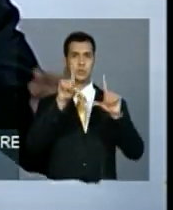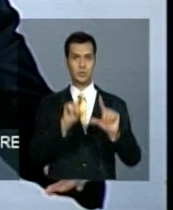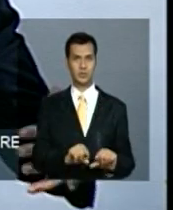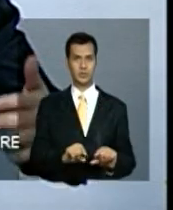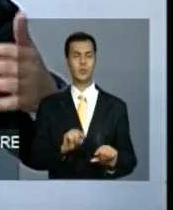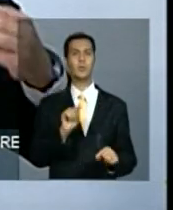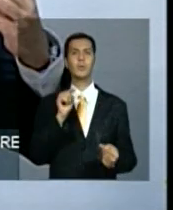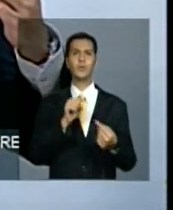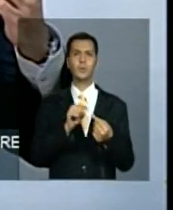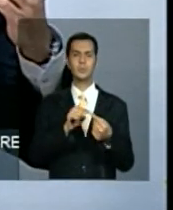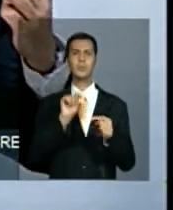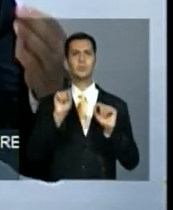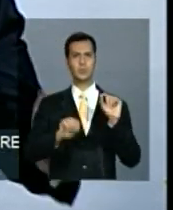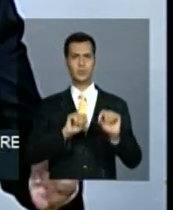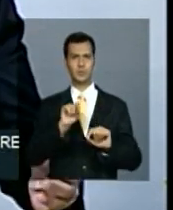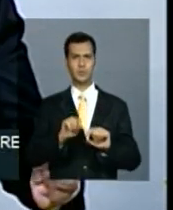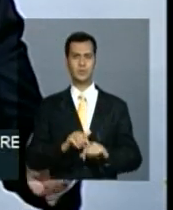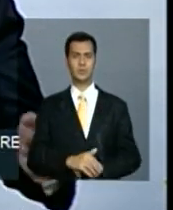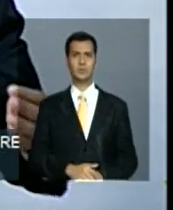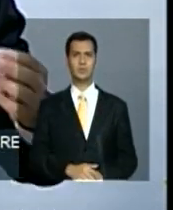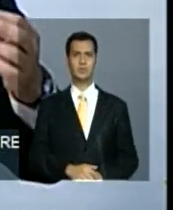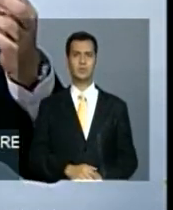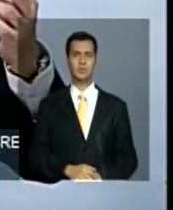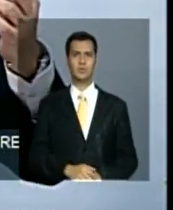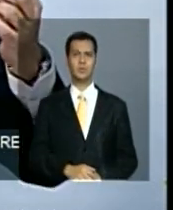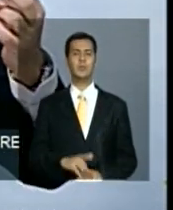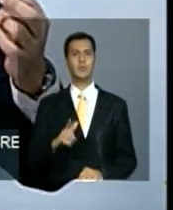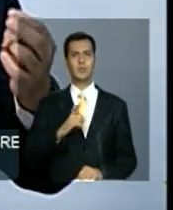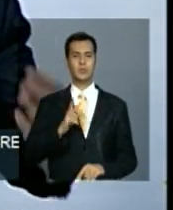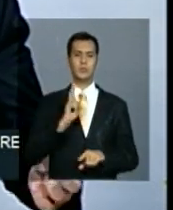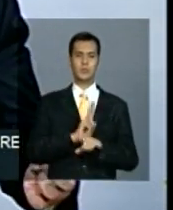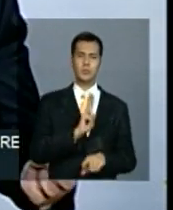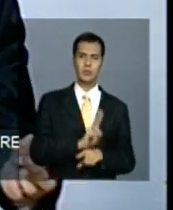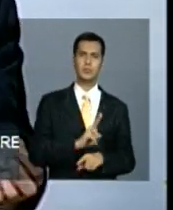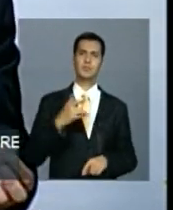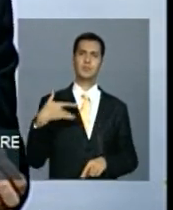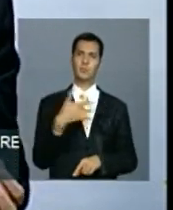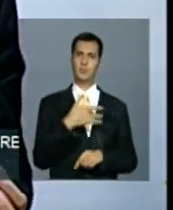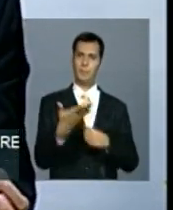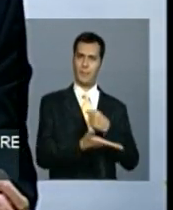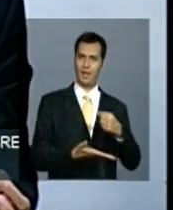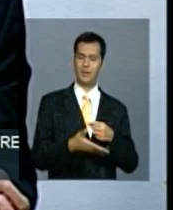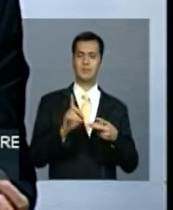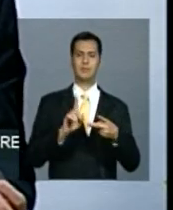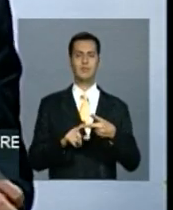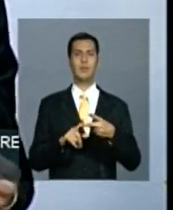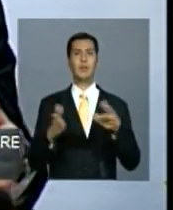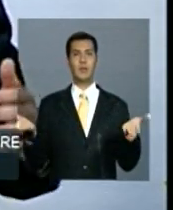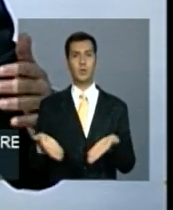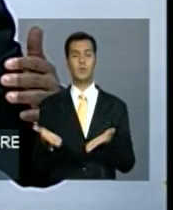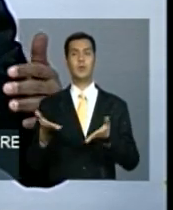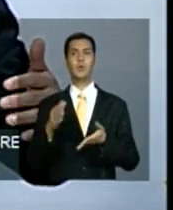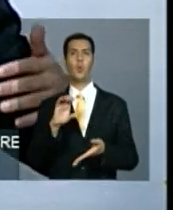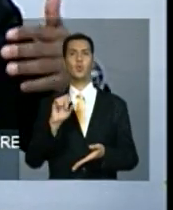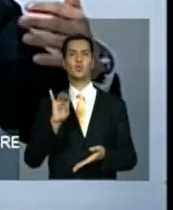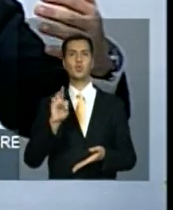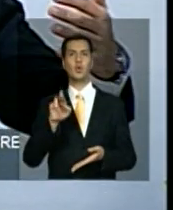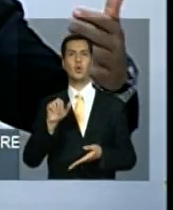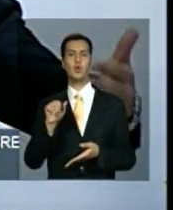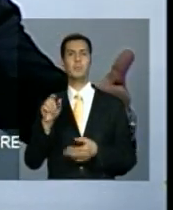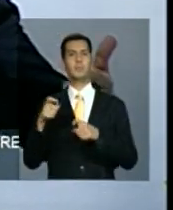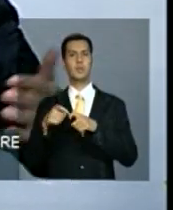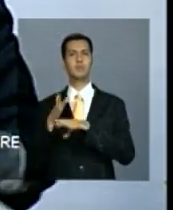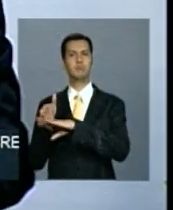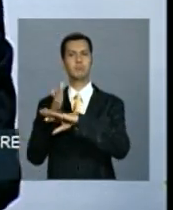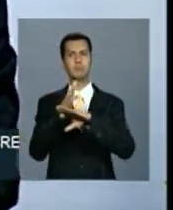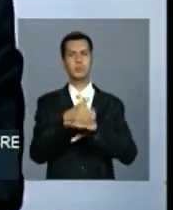tem a ver certamente com ampliação da atenção básica ampliação agora dos consultórios na rua eh ampliação da